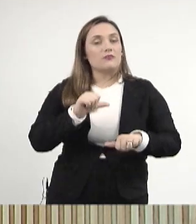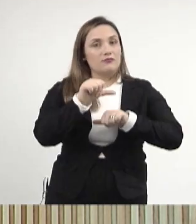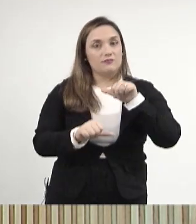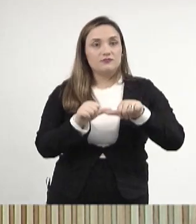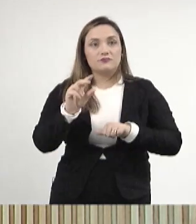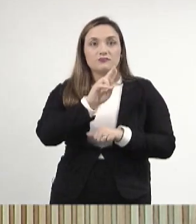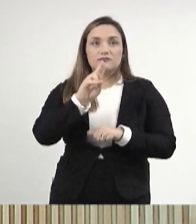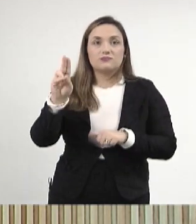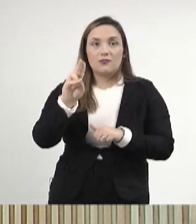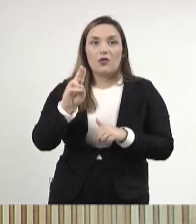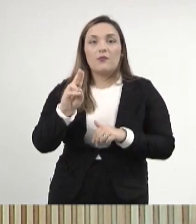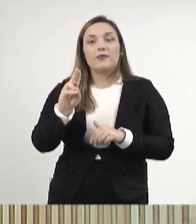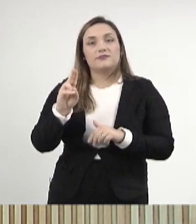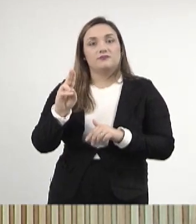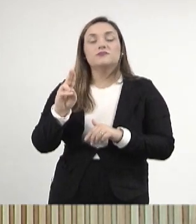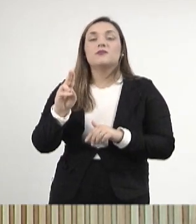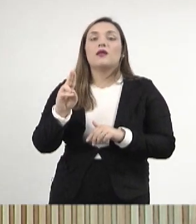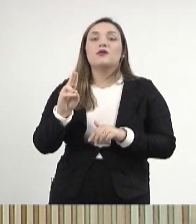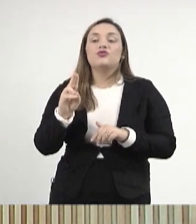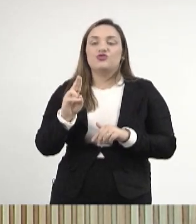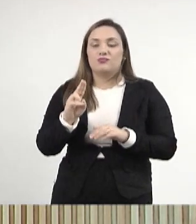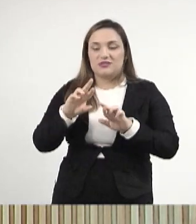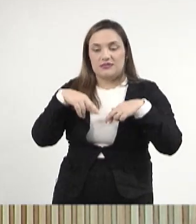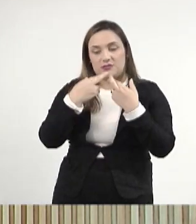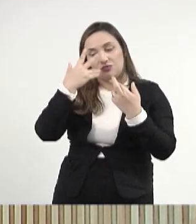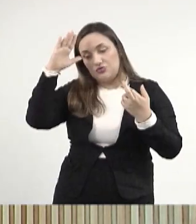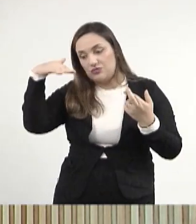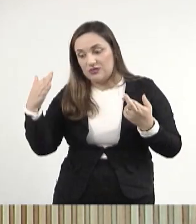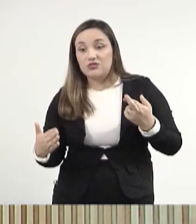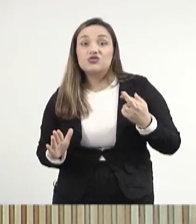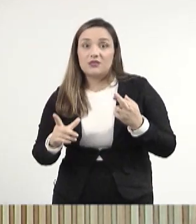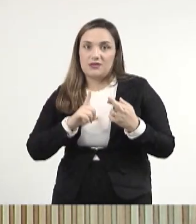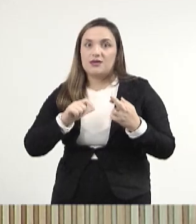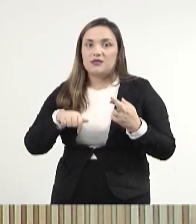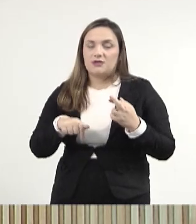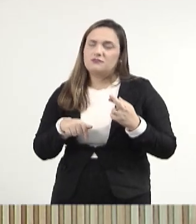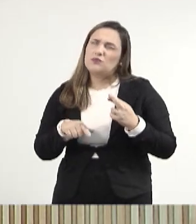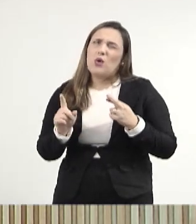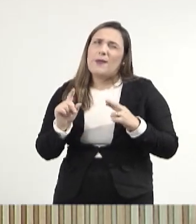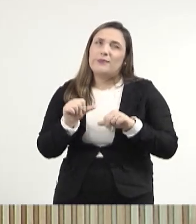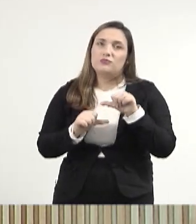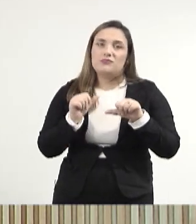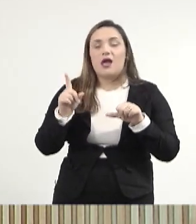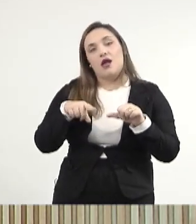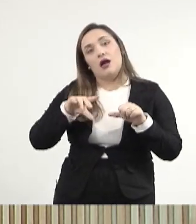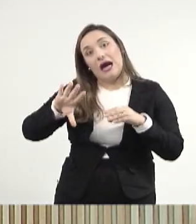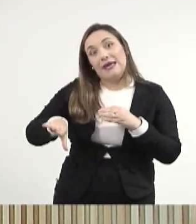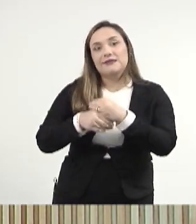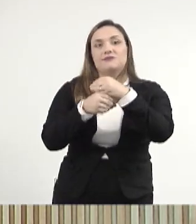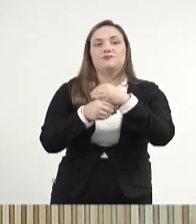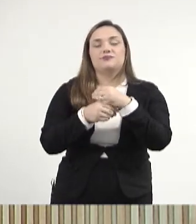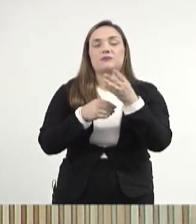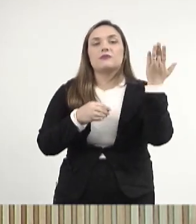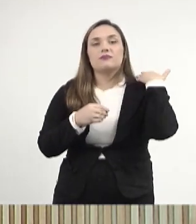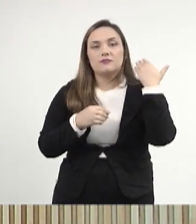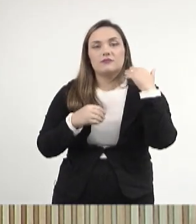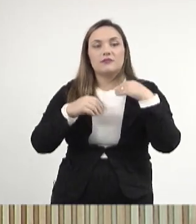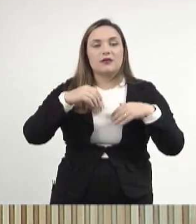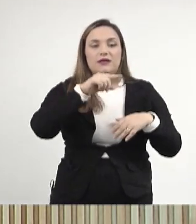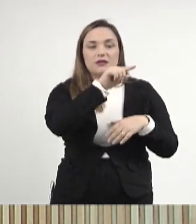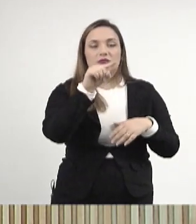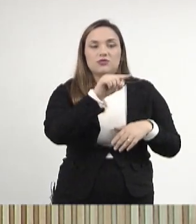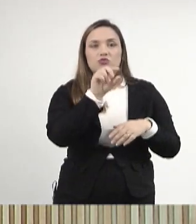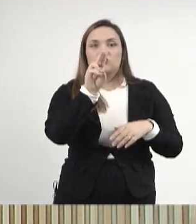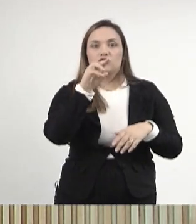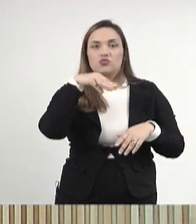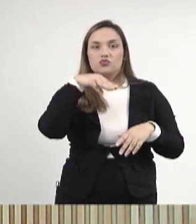de uma homenagem que já existe aqui na Assembleia Legislativa. Na verdade, traz um acréscimo ao Troféu Mérito Legislativo Zumbi